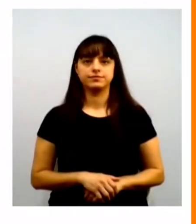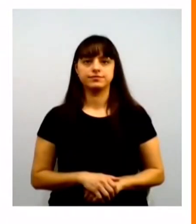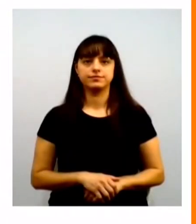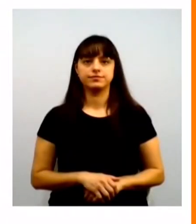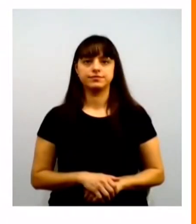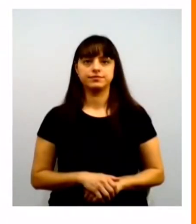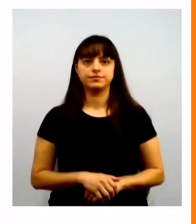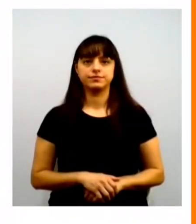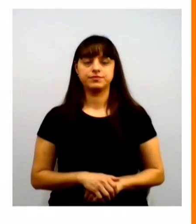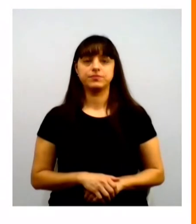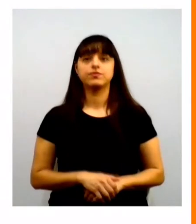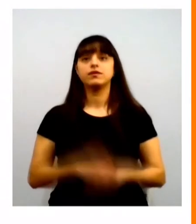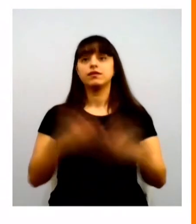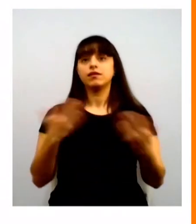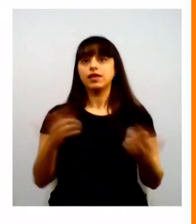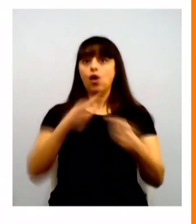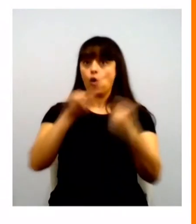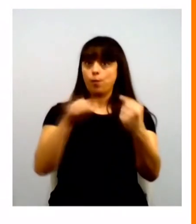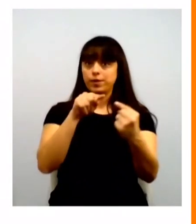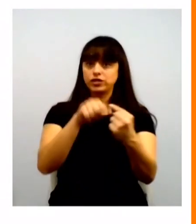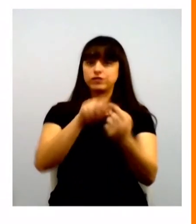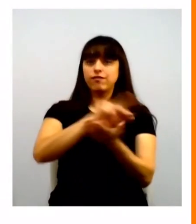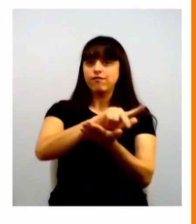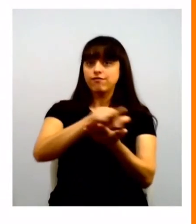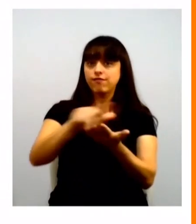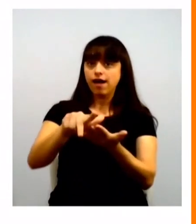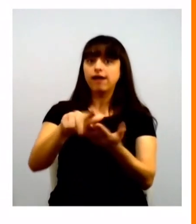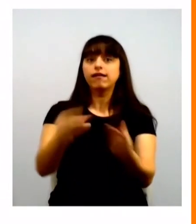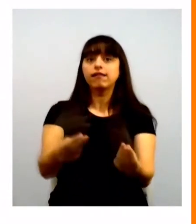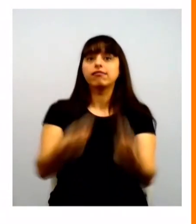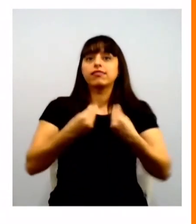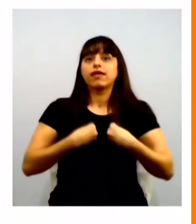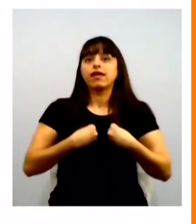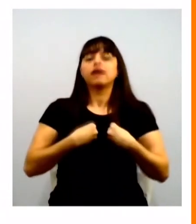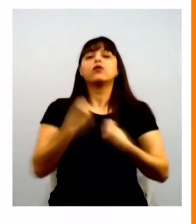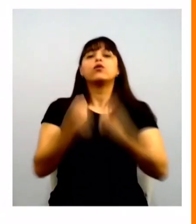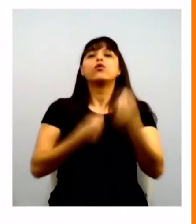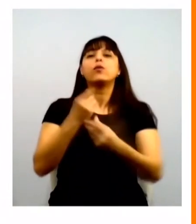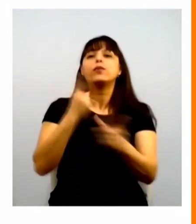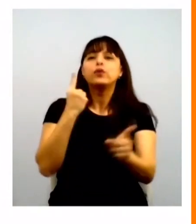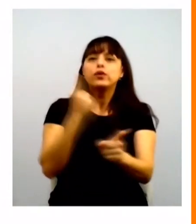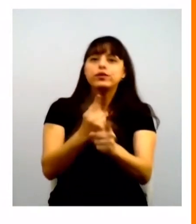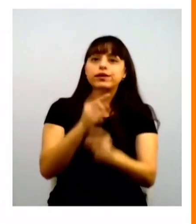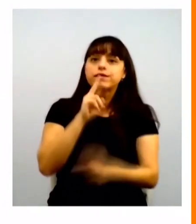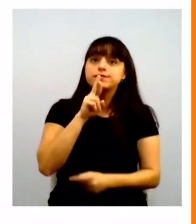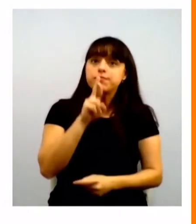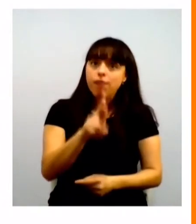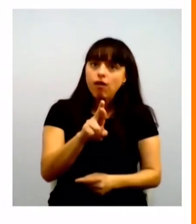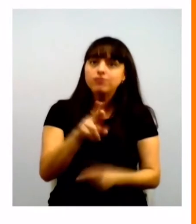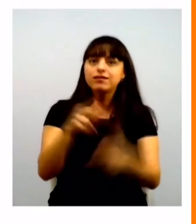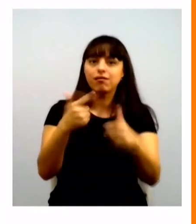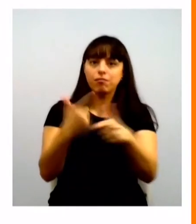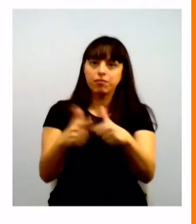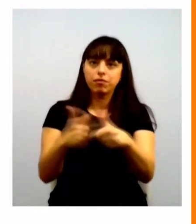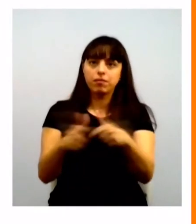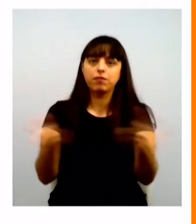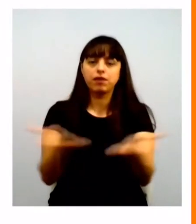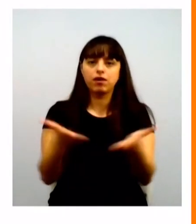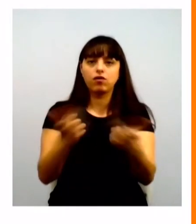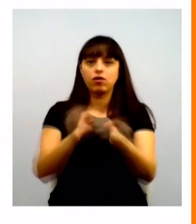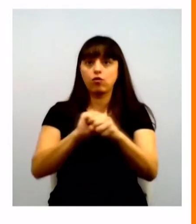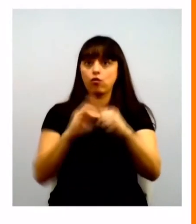caminhos para encontrar as respostas ao Covid-19. E como